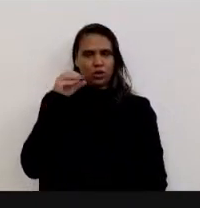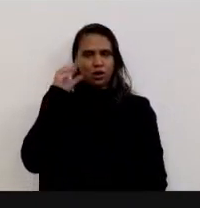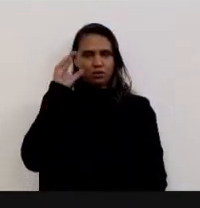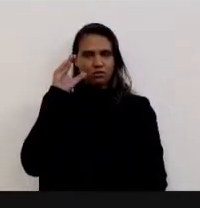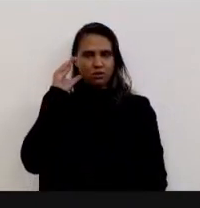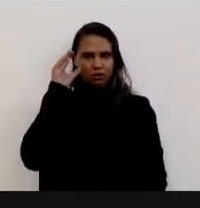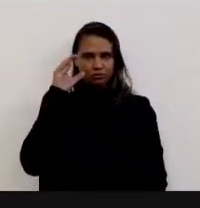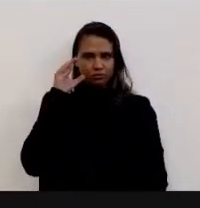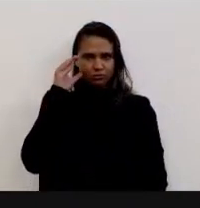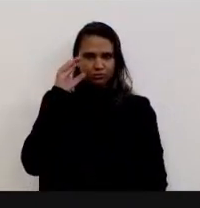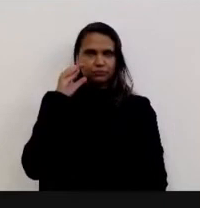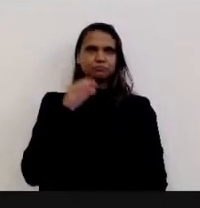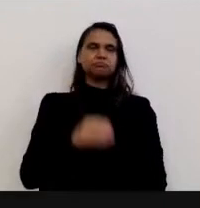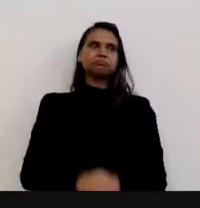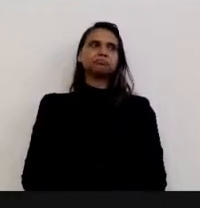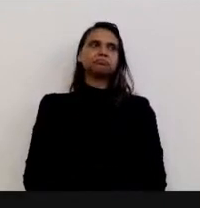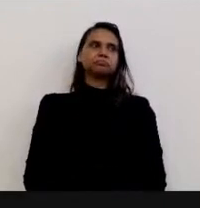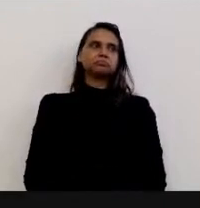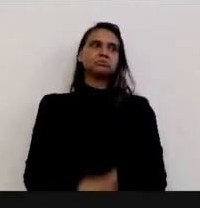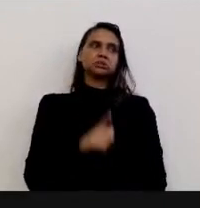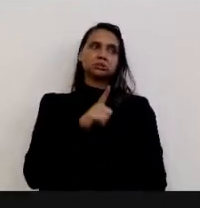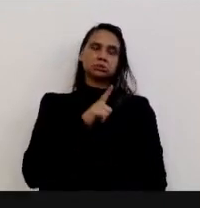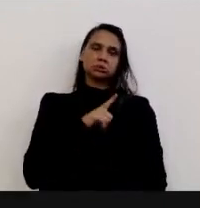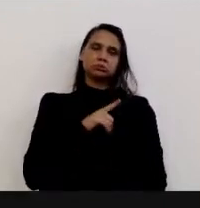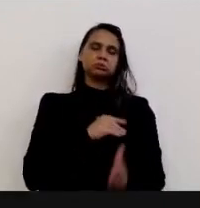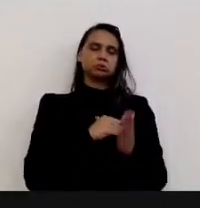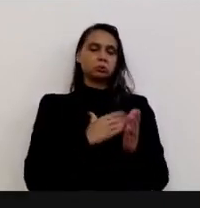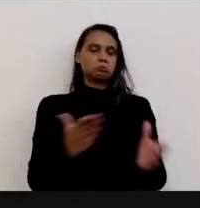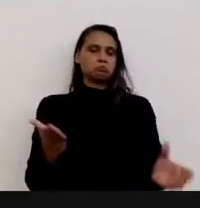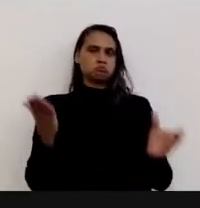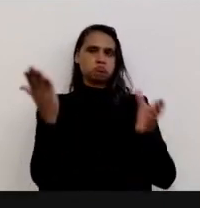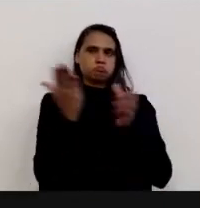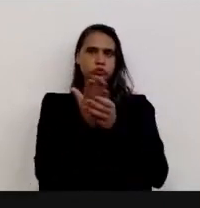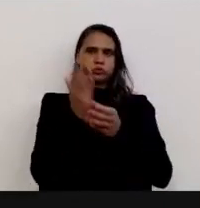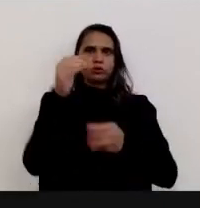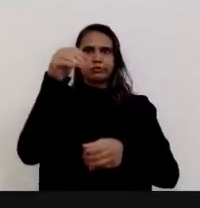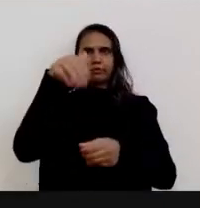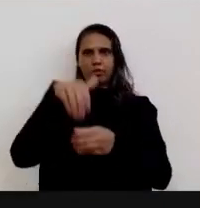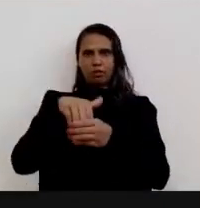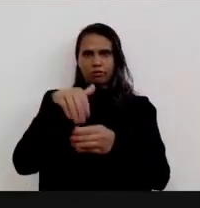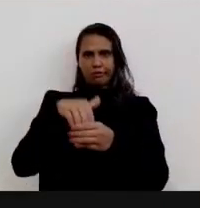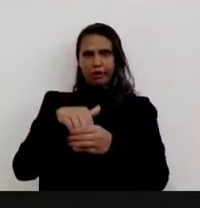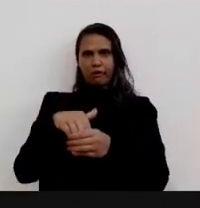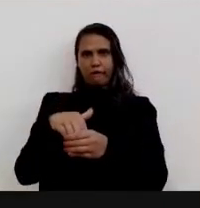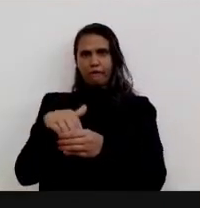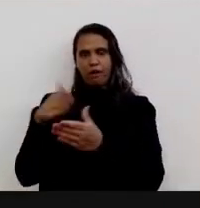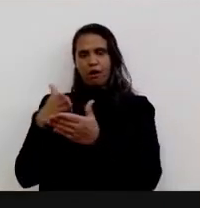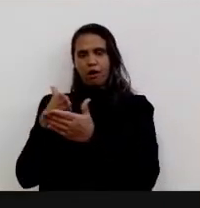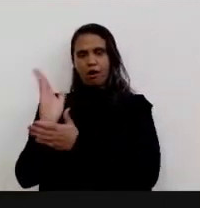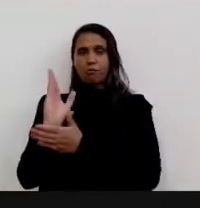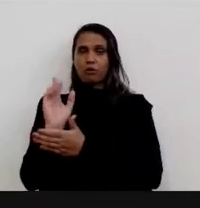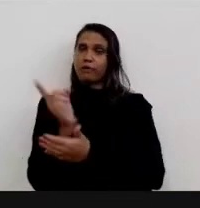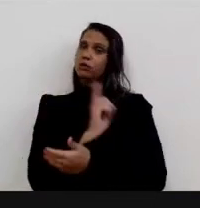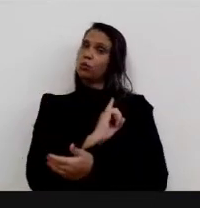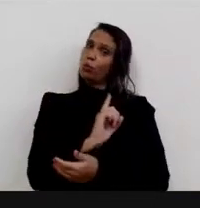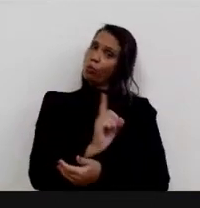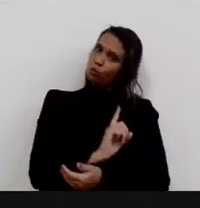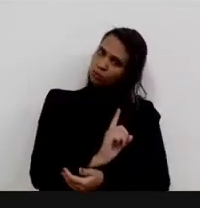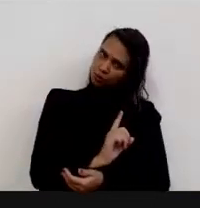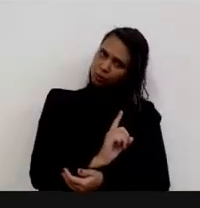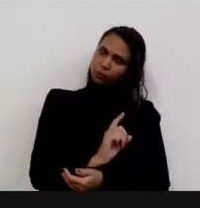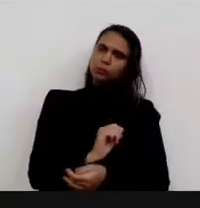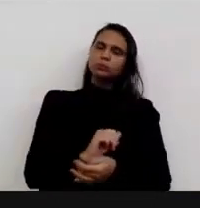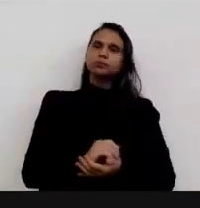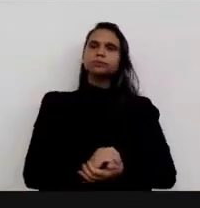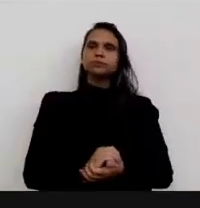A variável resposta aí foi o sucesso eleitoral, ser ou não eleito, né? As variáveis explicativas foram, a gente baseou